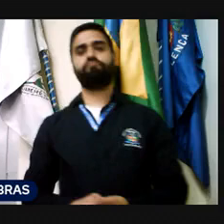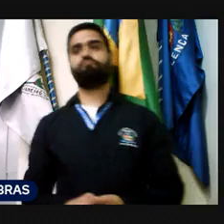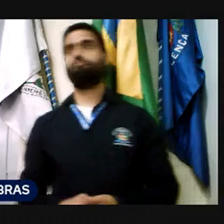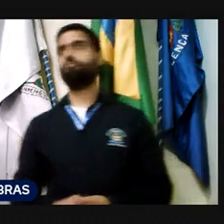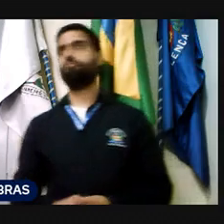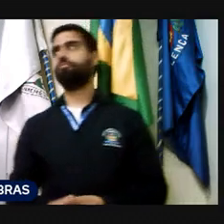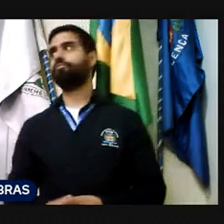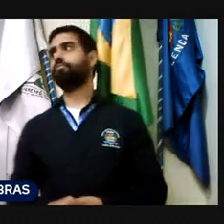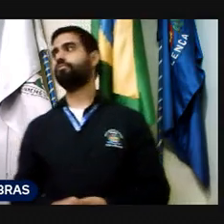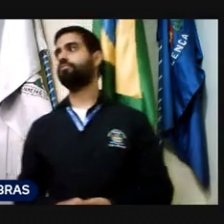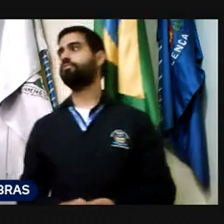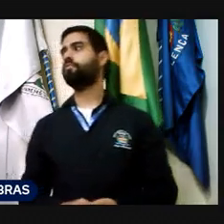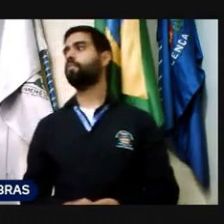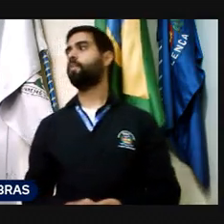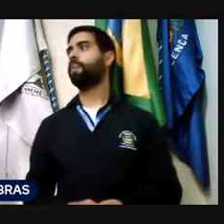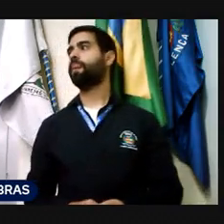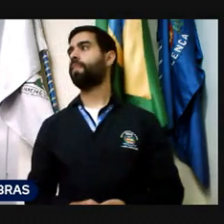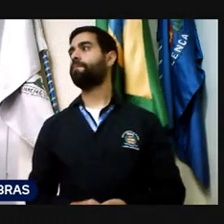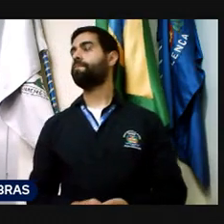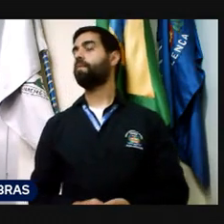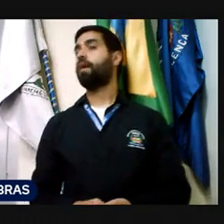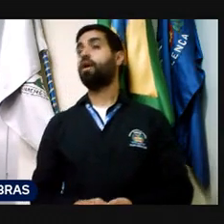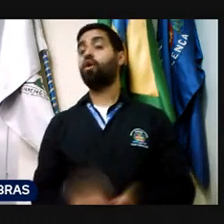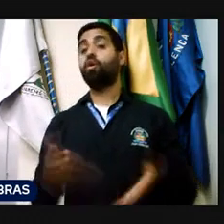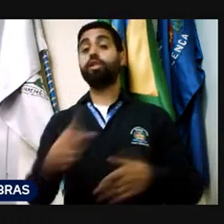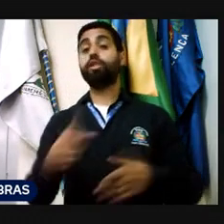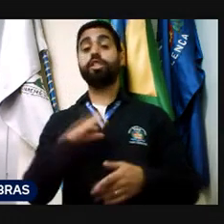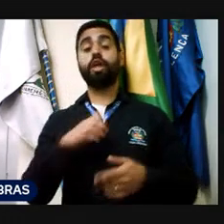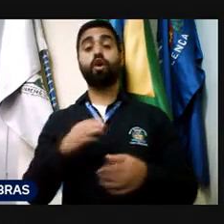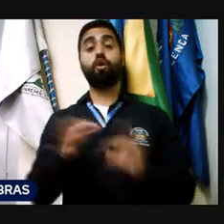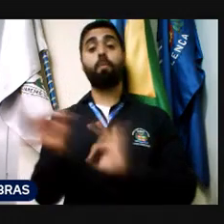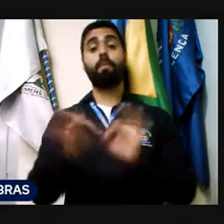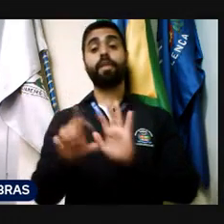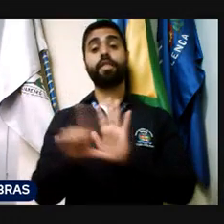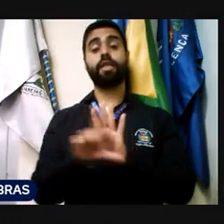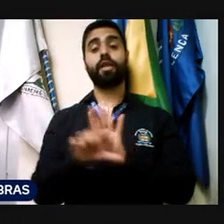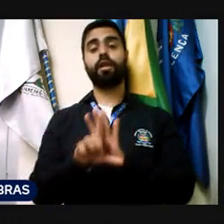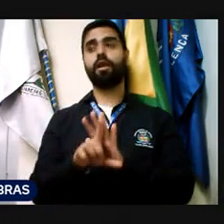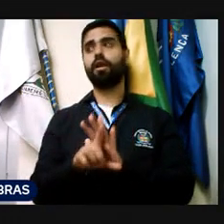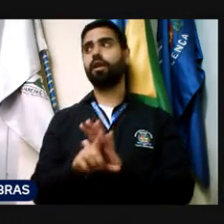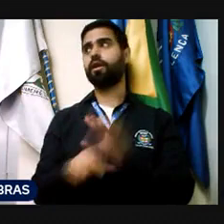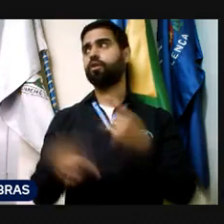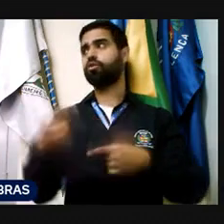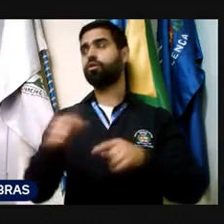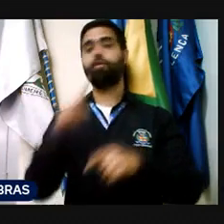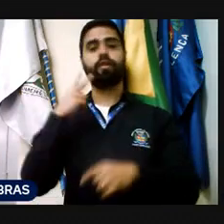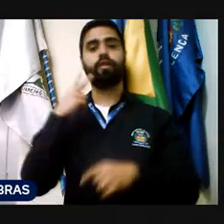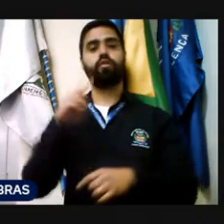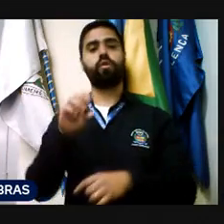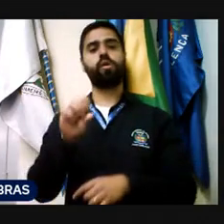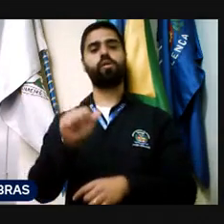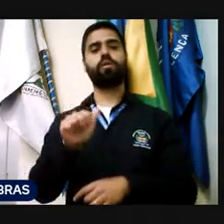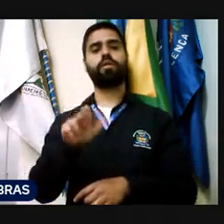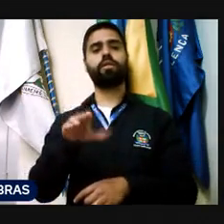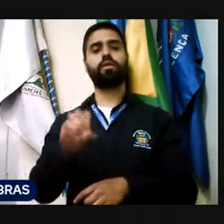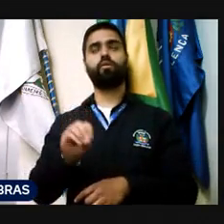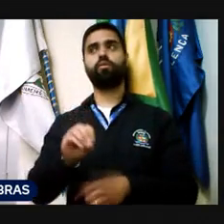Nós temos aqui, na ordem do dia, um projeto de primeira discussão, que é de autoria do vereador Saulo Correia,